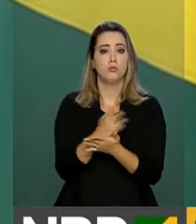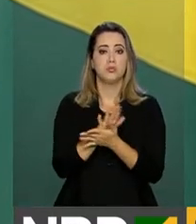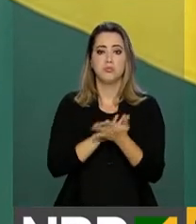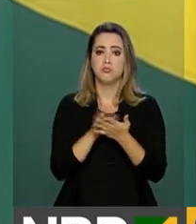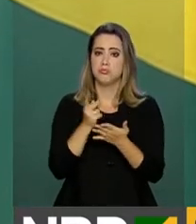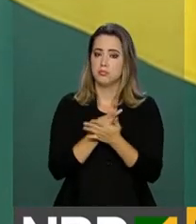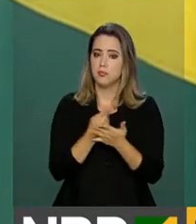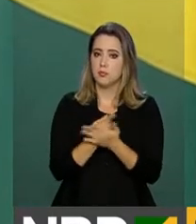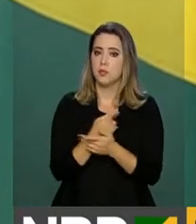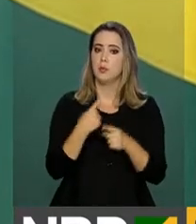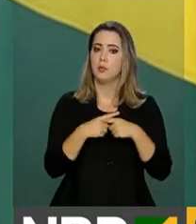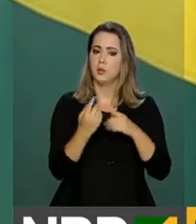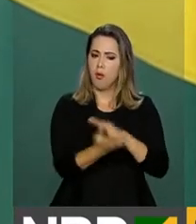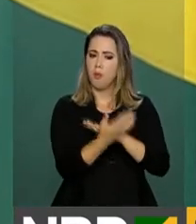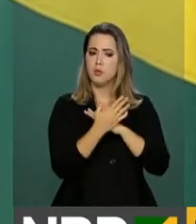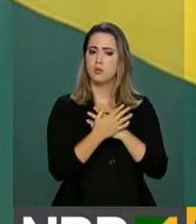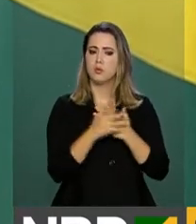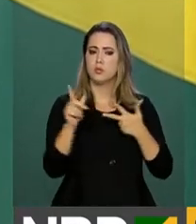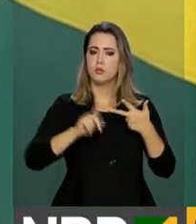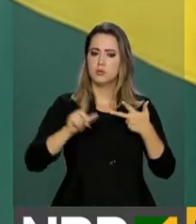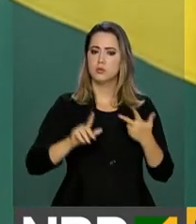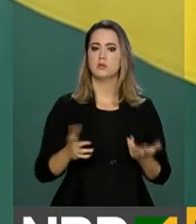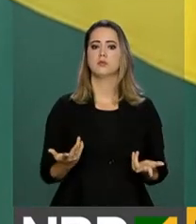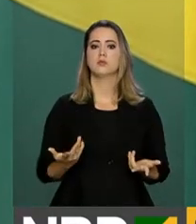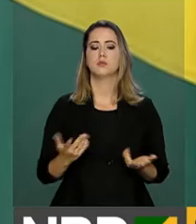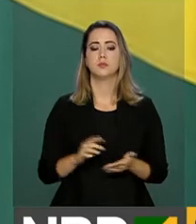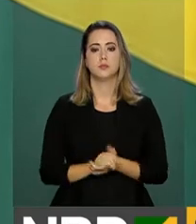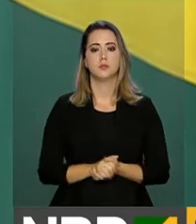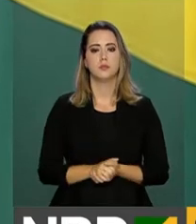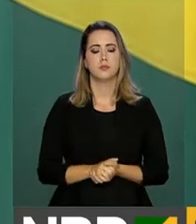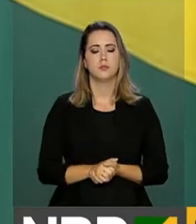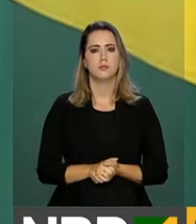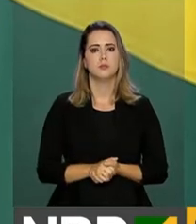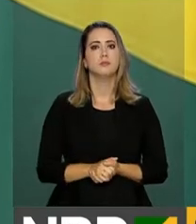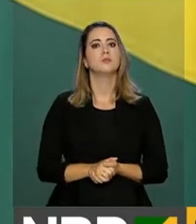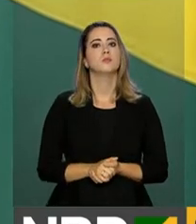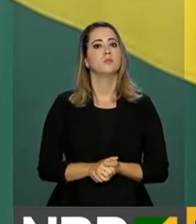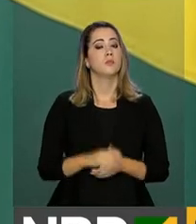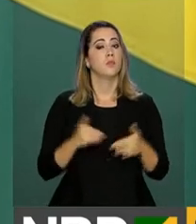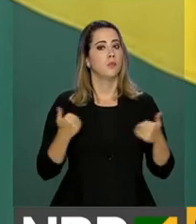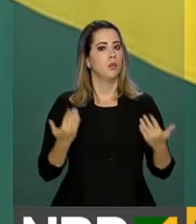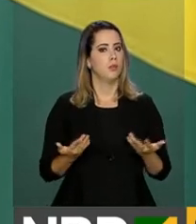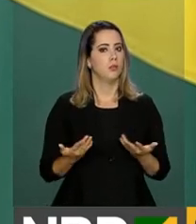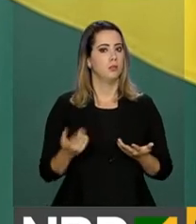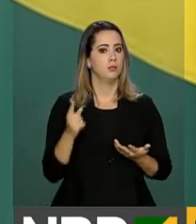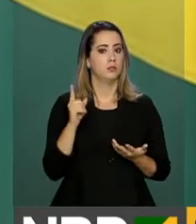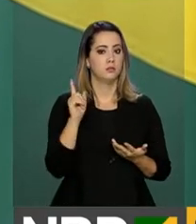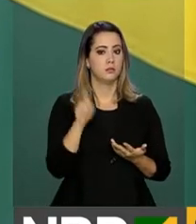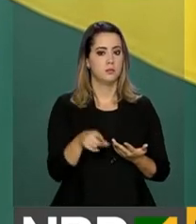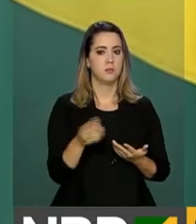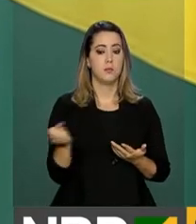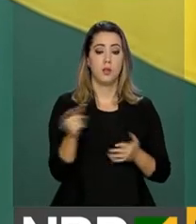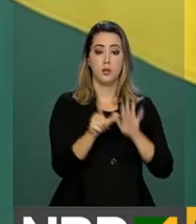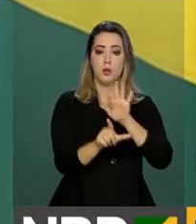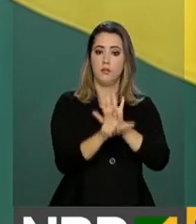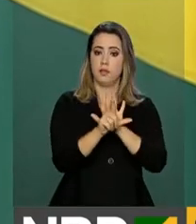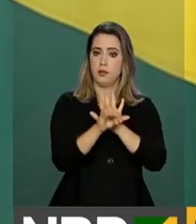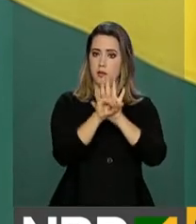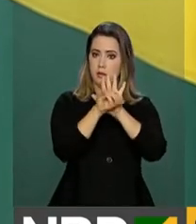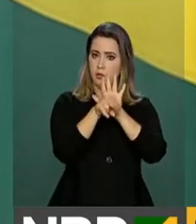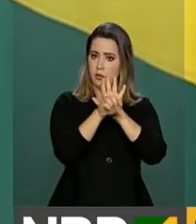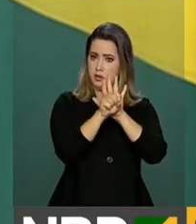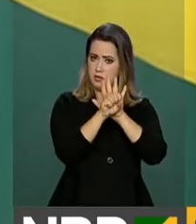do apoio é do legislativo então é ela ela reforma da previdência